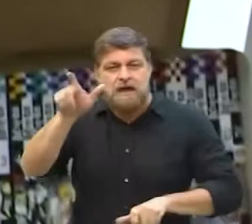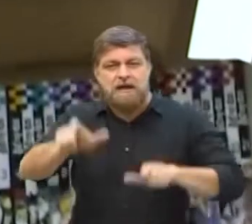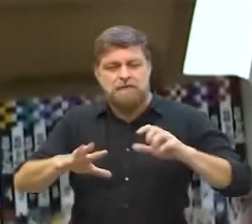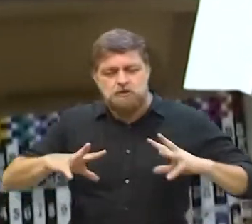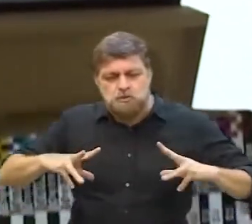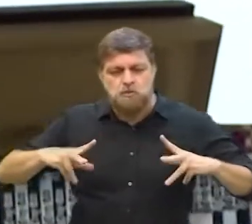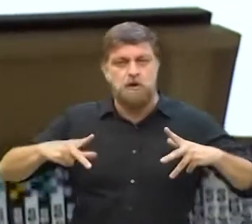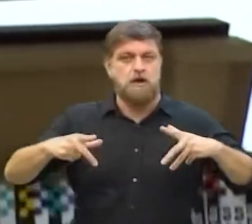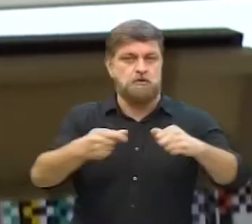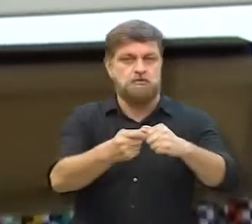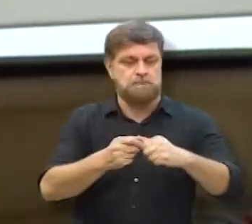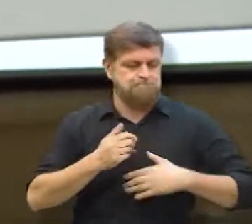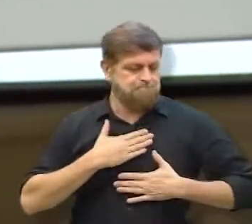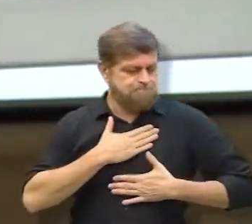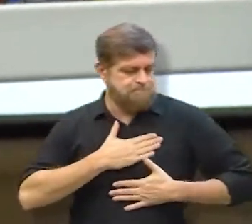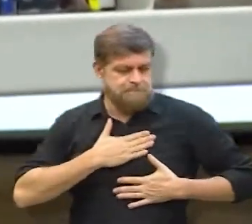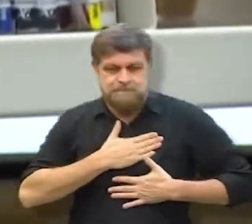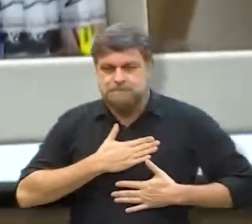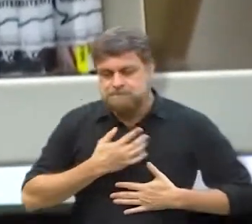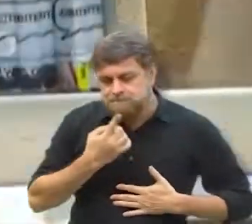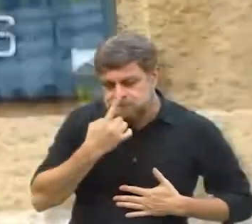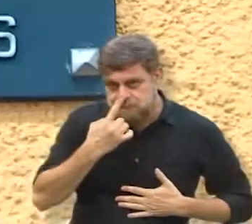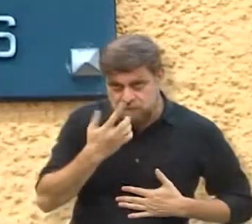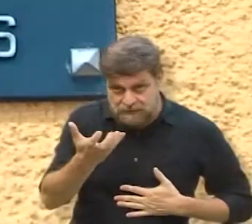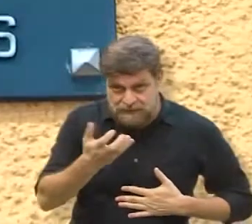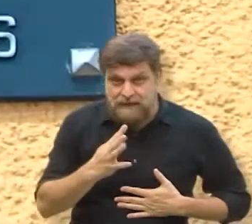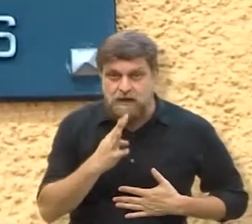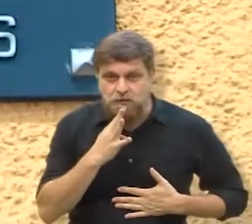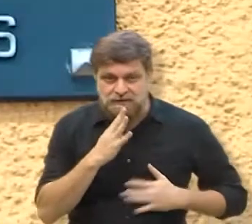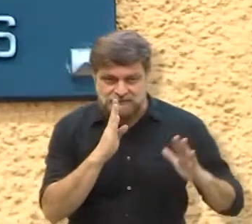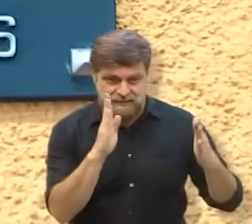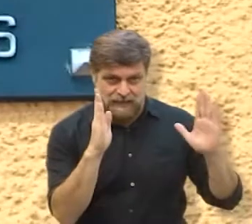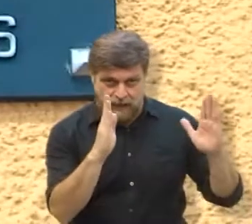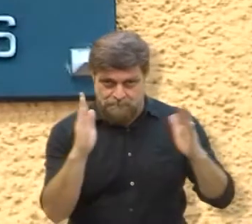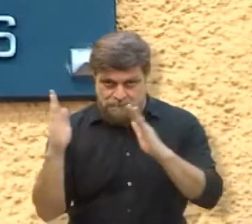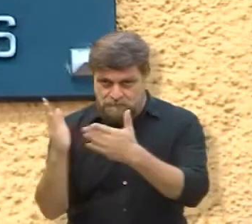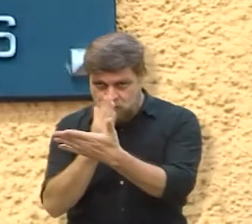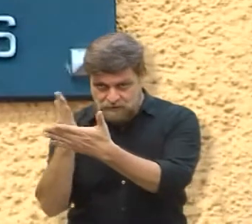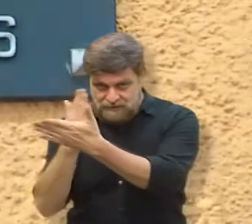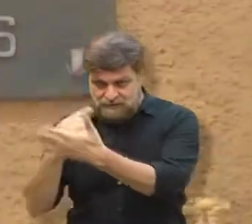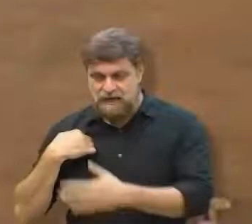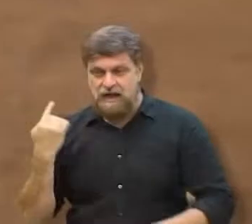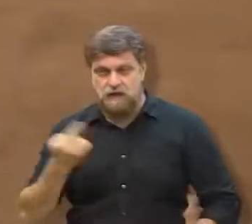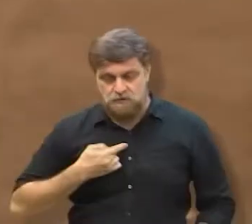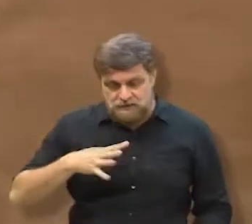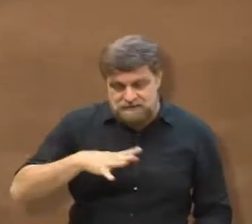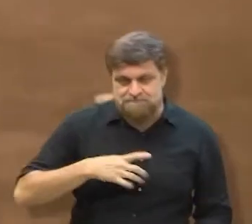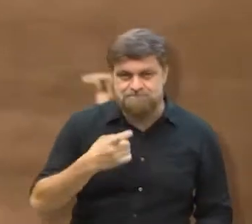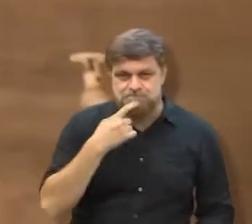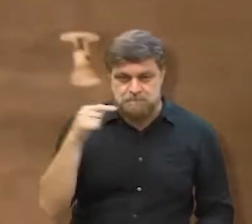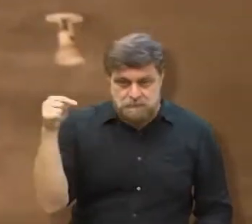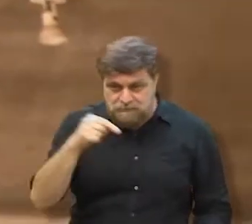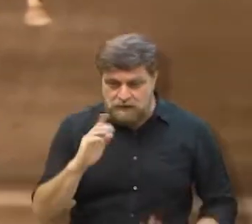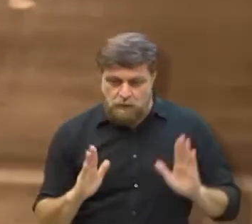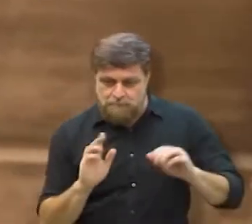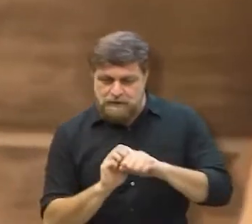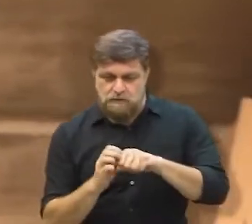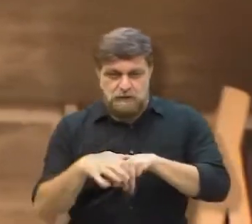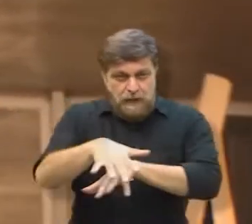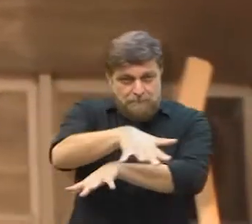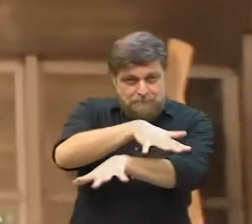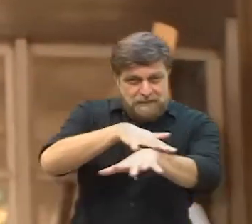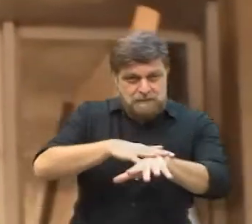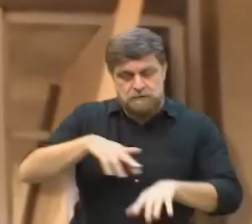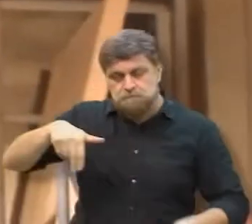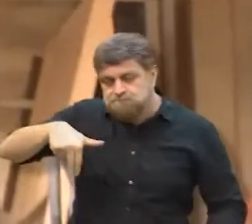história para as pessoas de todos os tipos, de todos os gostos. Quem quiser conhecer a biblioteca, né, a gente ainda está nesse momento